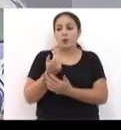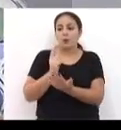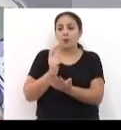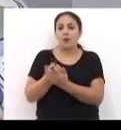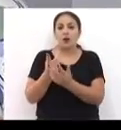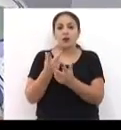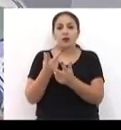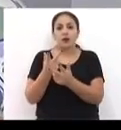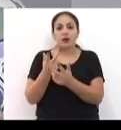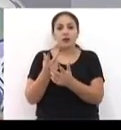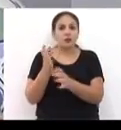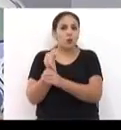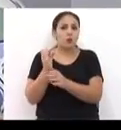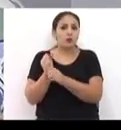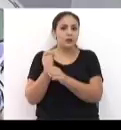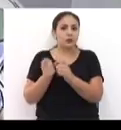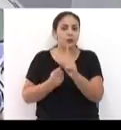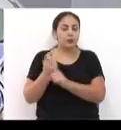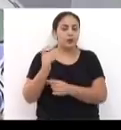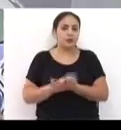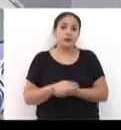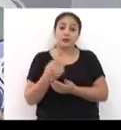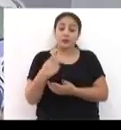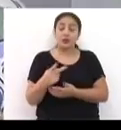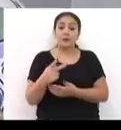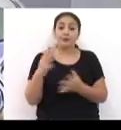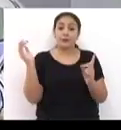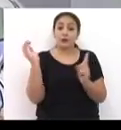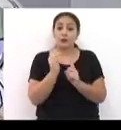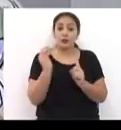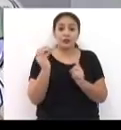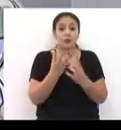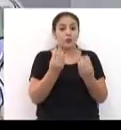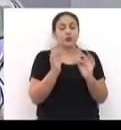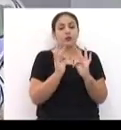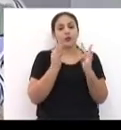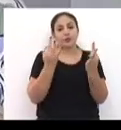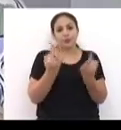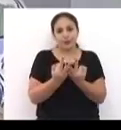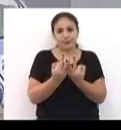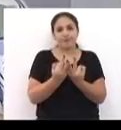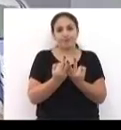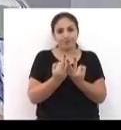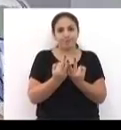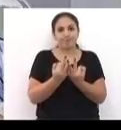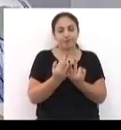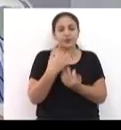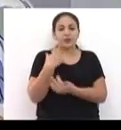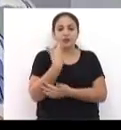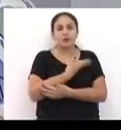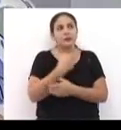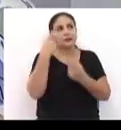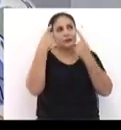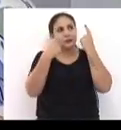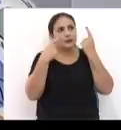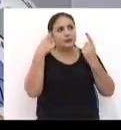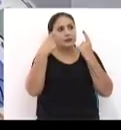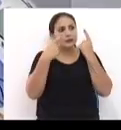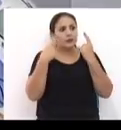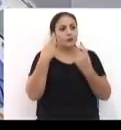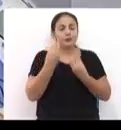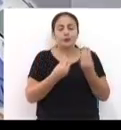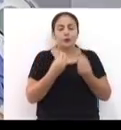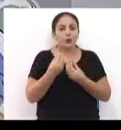do mês, né? Então isso está afetando grandemente, né, várias famílias, né? E a gente fica bastante preocupado, né,